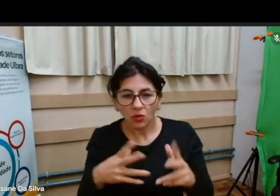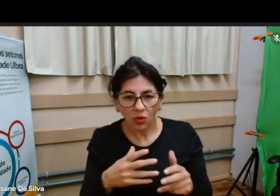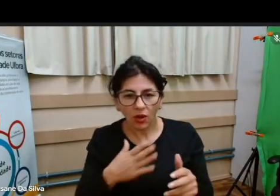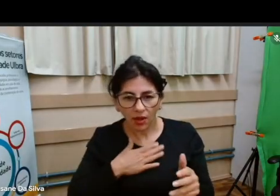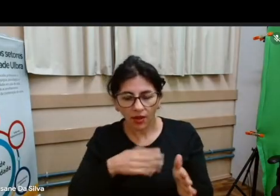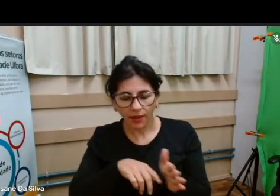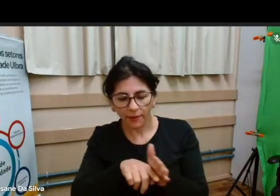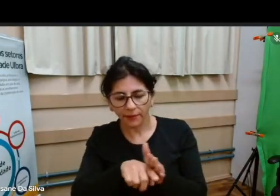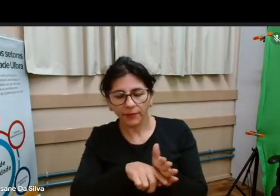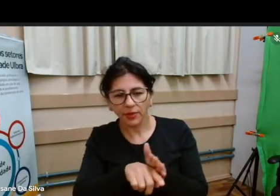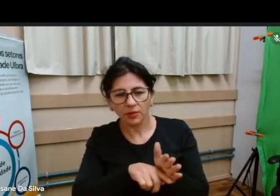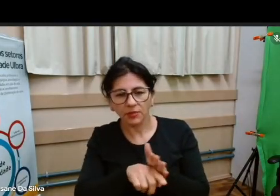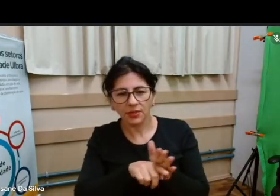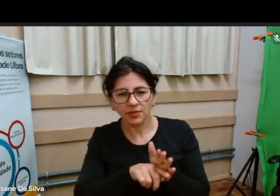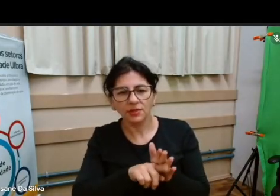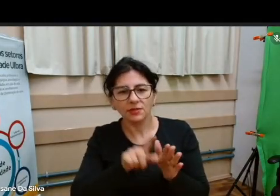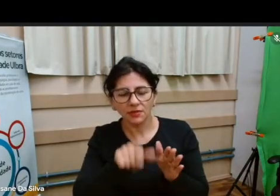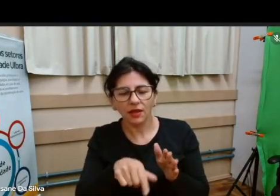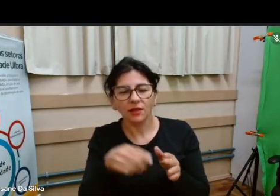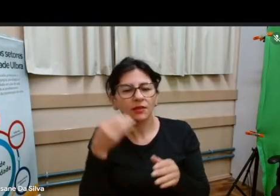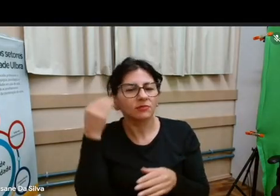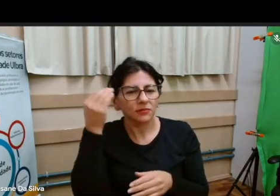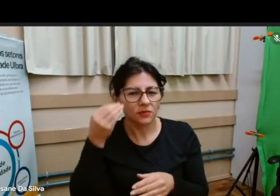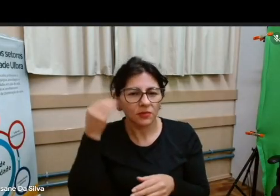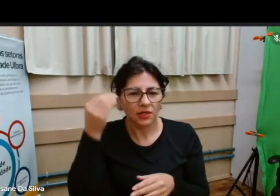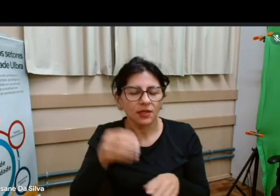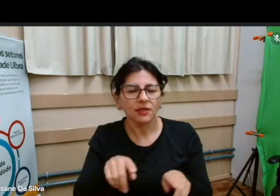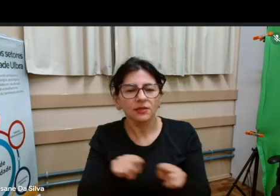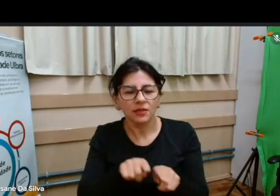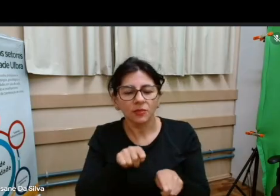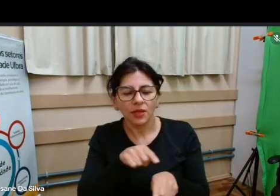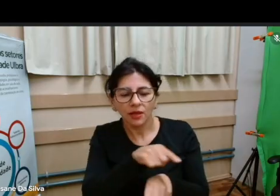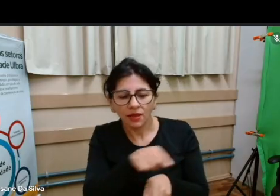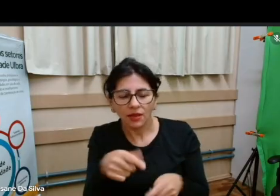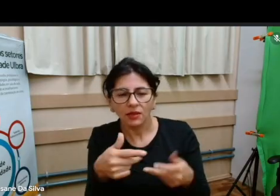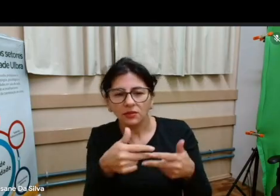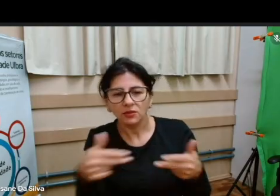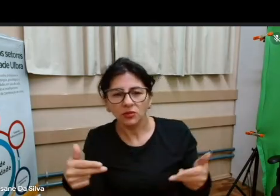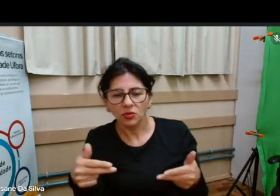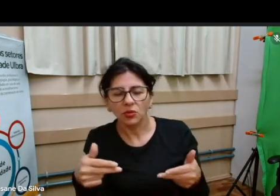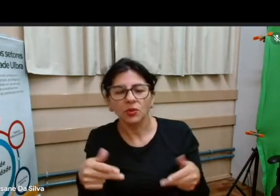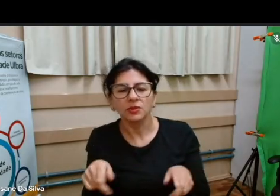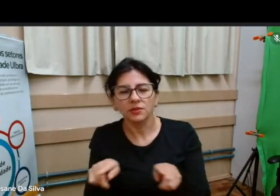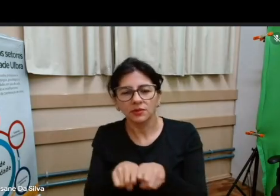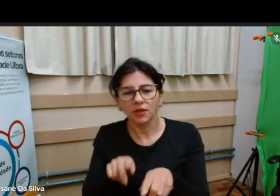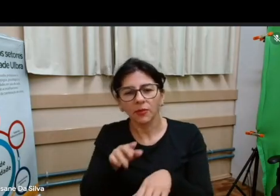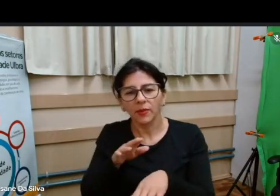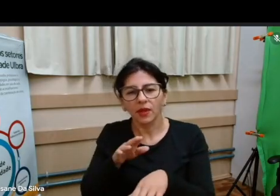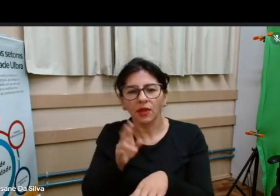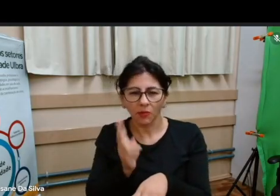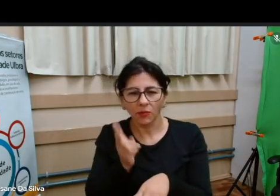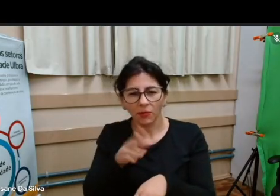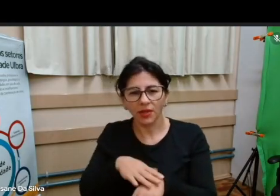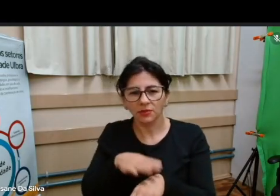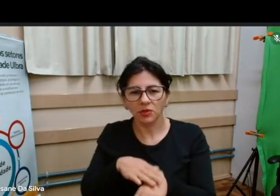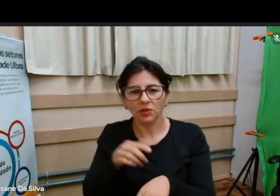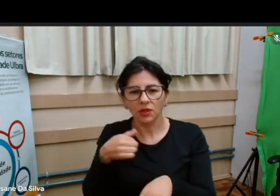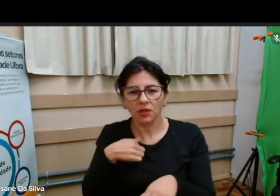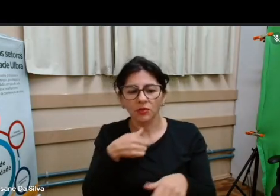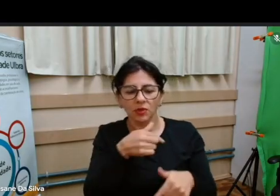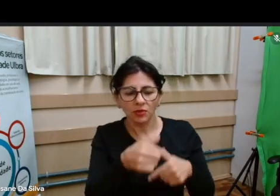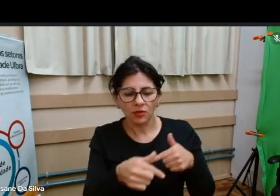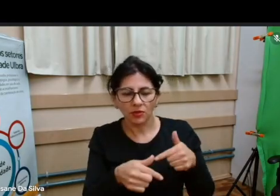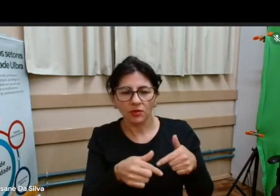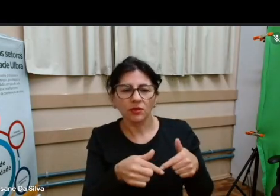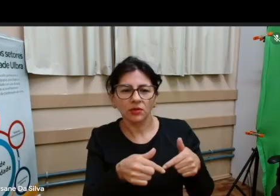da própria vivência e desses embates né ao mesmo tempo eu também atuava no curso de graduação em dança